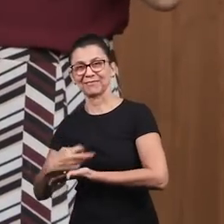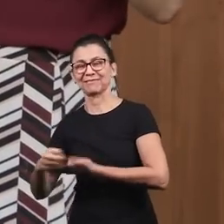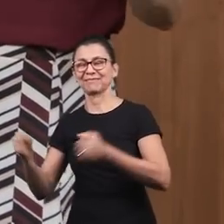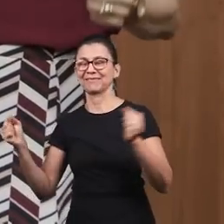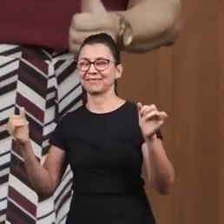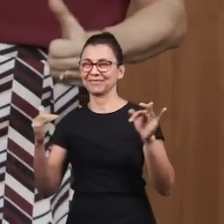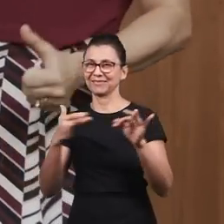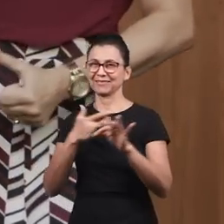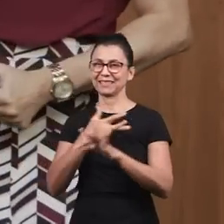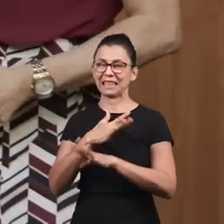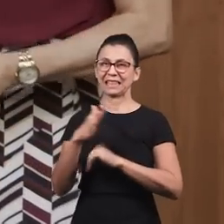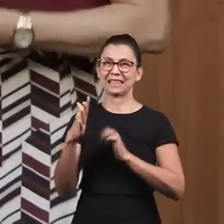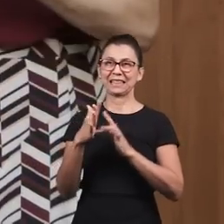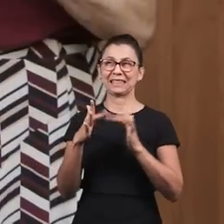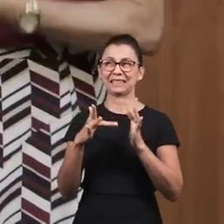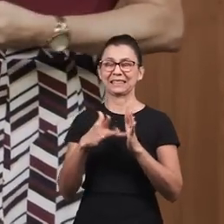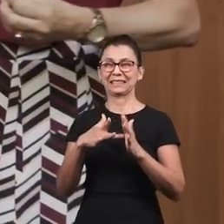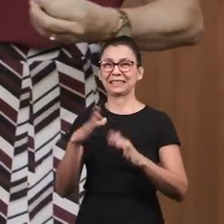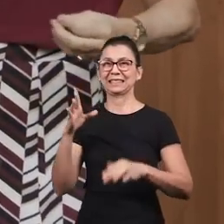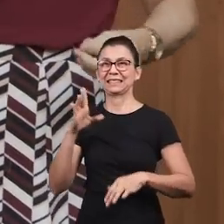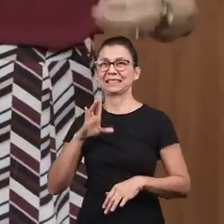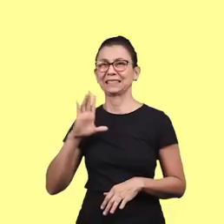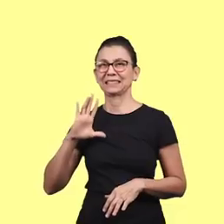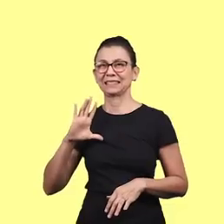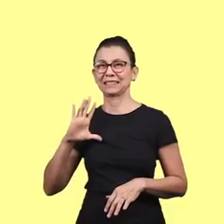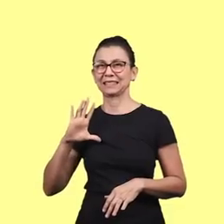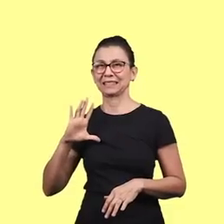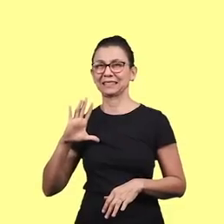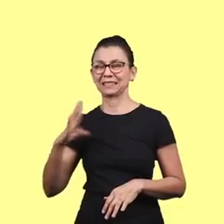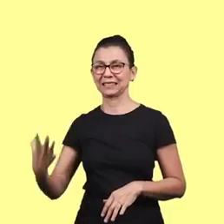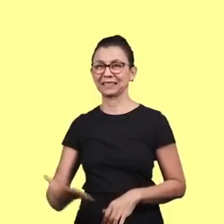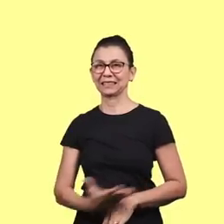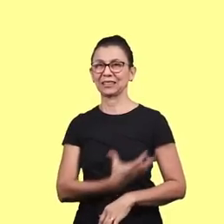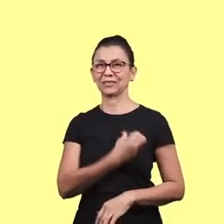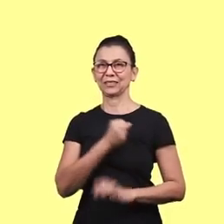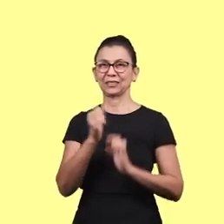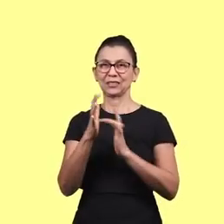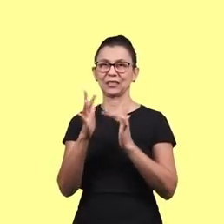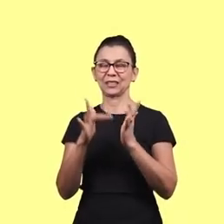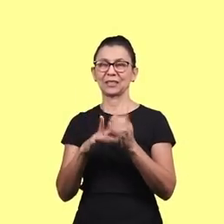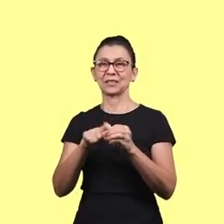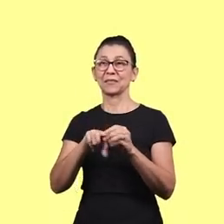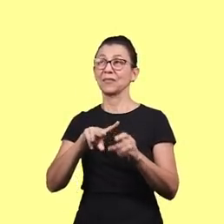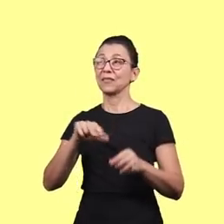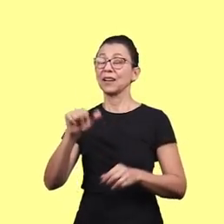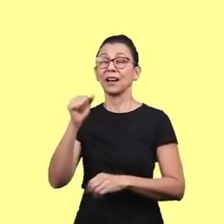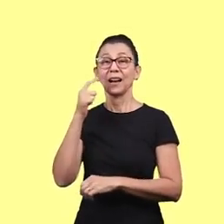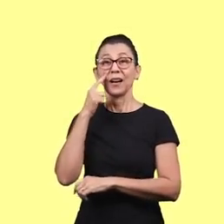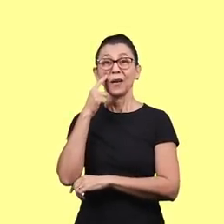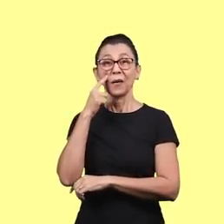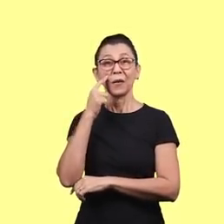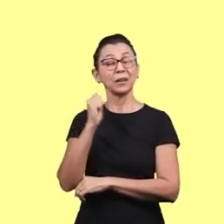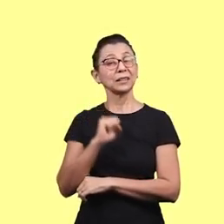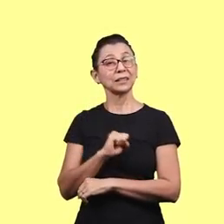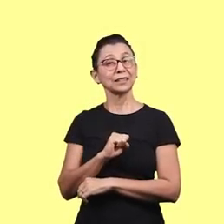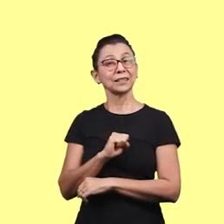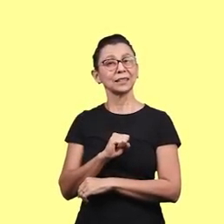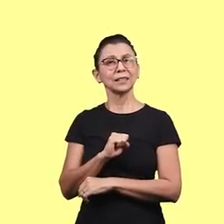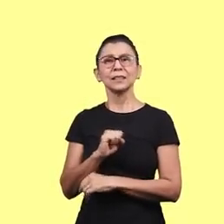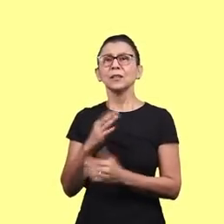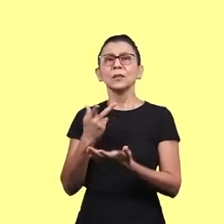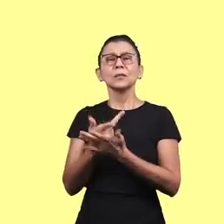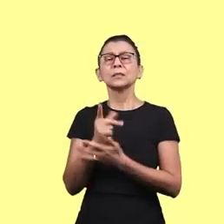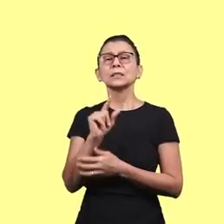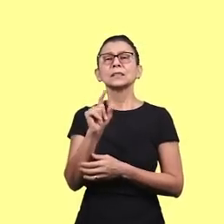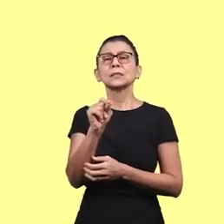igreja. Glória a Jesus. O nosso Jesus vai voltar. Olha, e quando eles voltar,